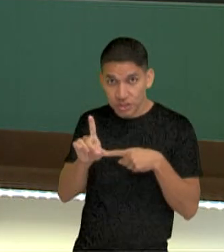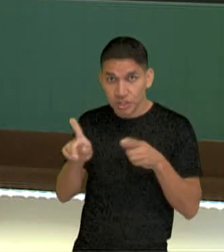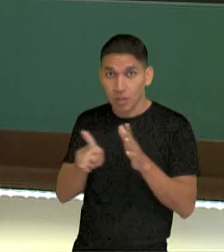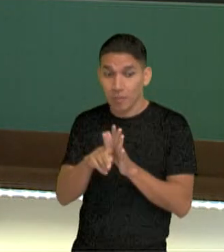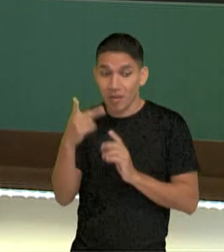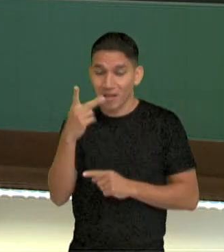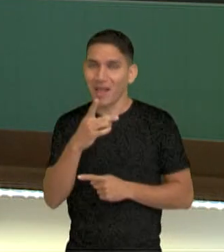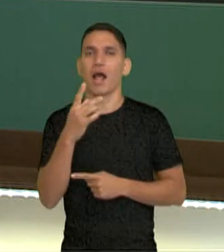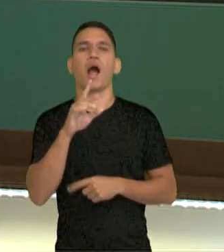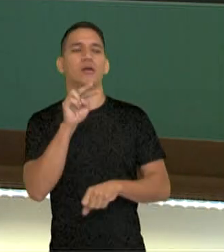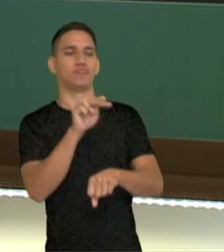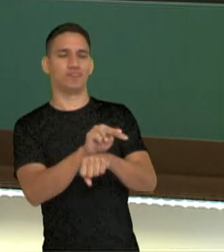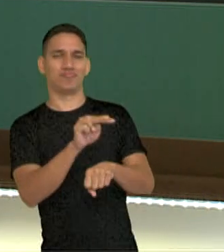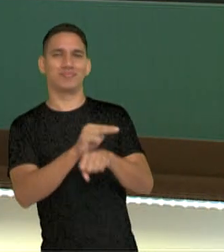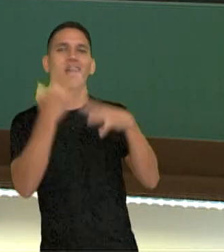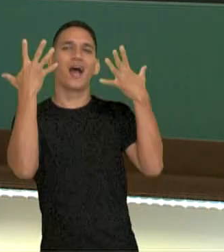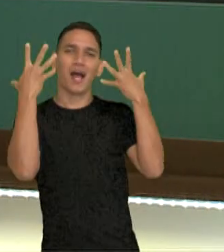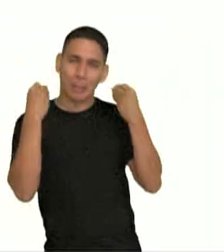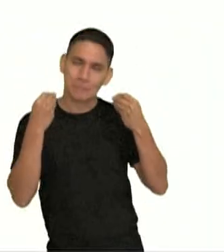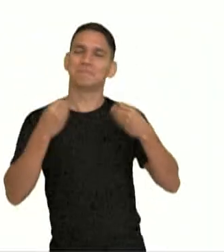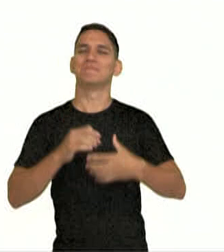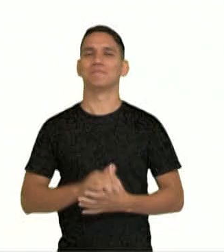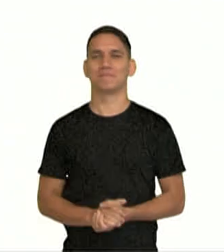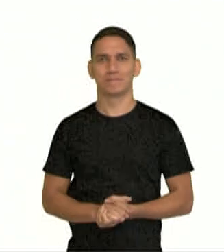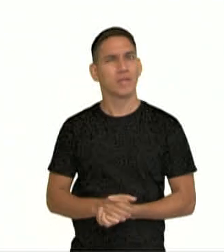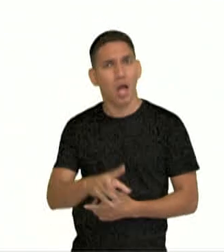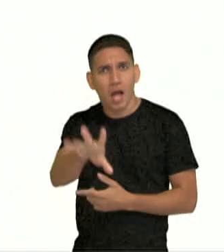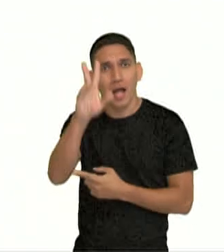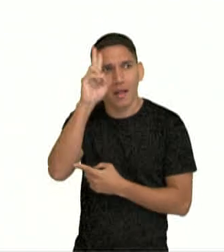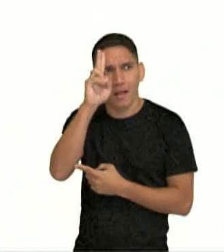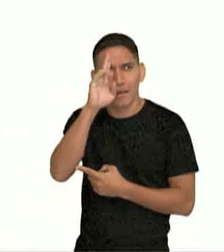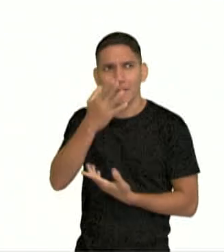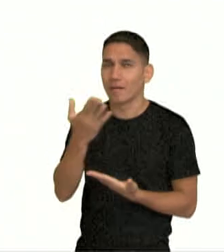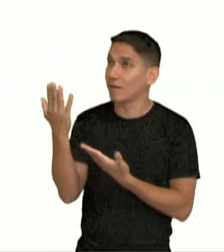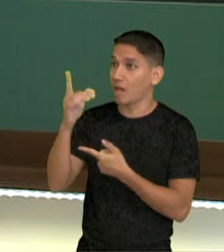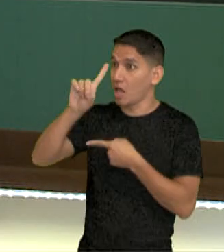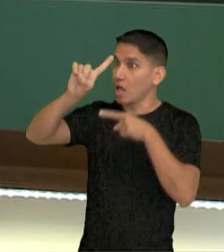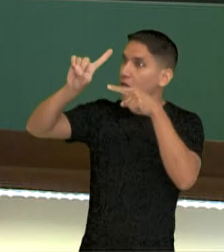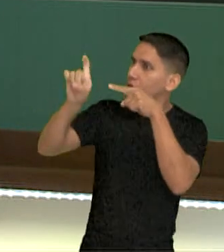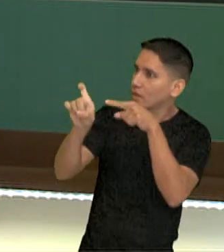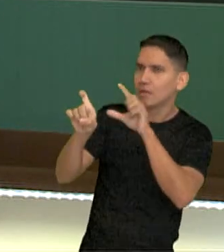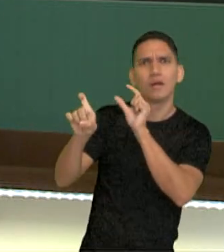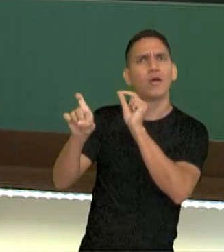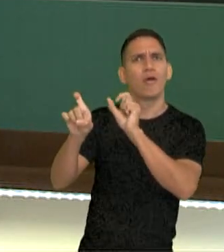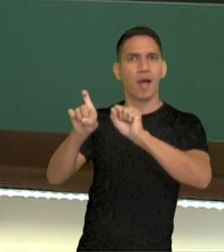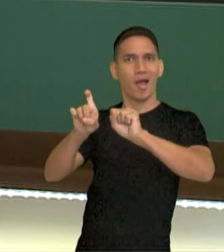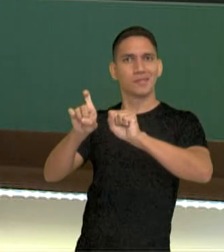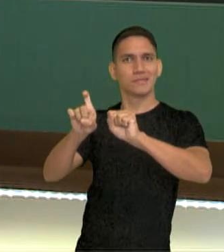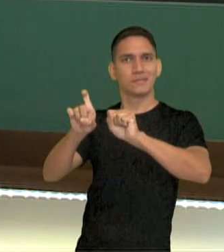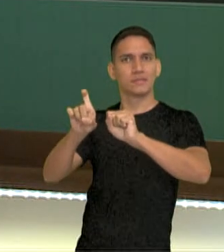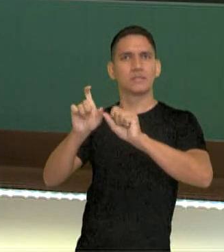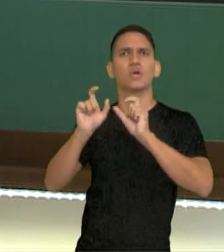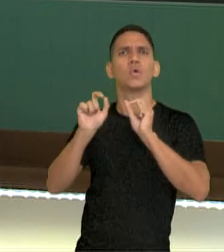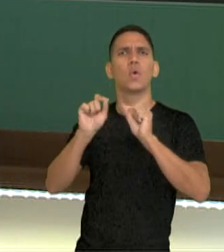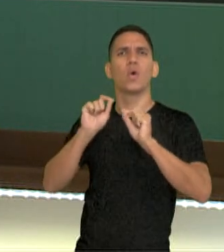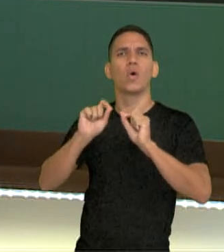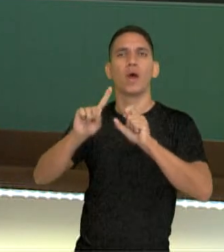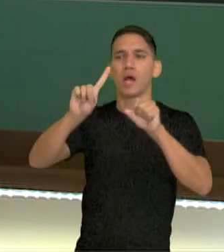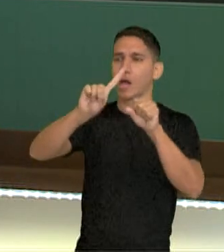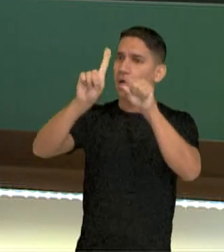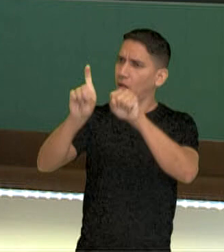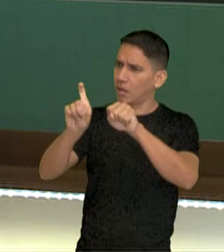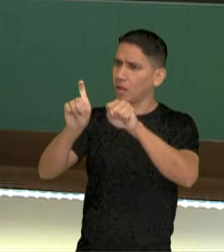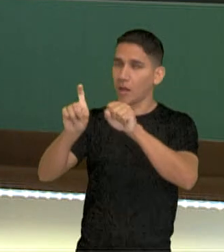de estimação do Fred. Lembram? Olha o apóstrofe e o S ali, né? Quem possui